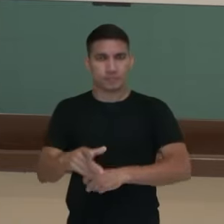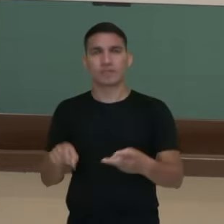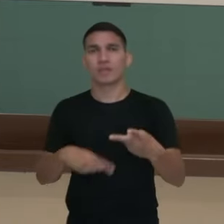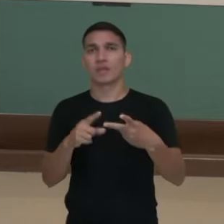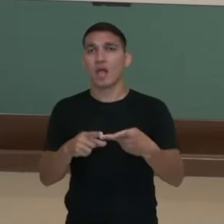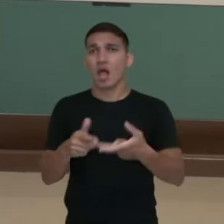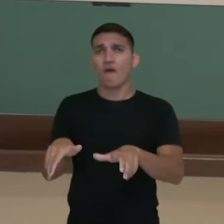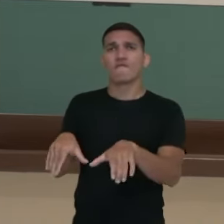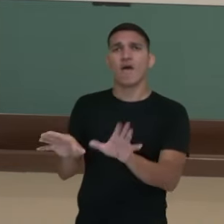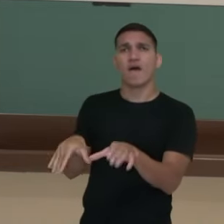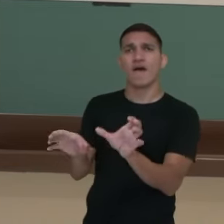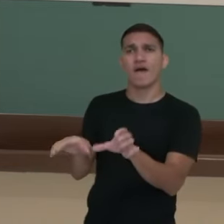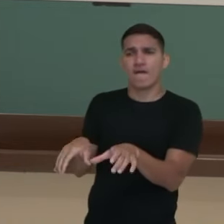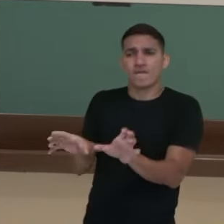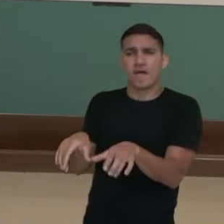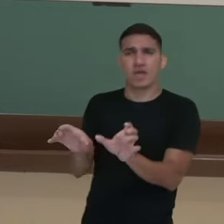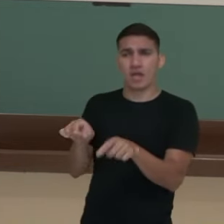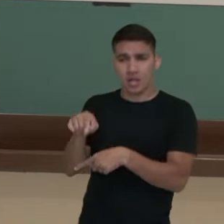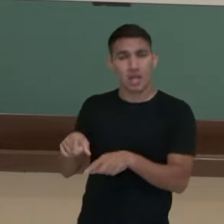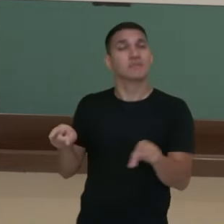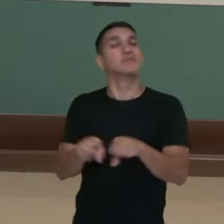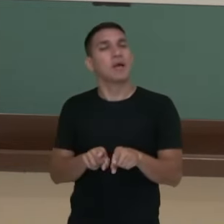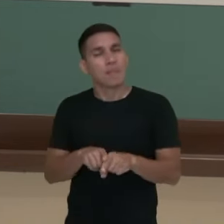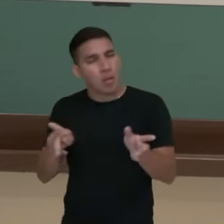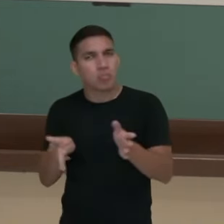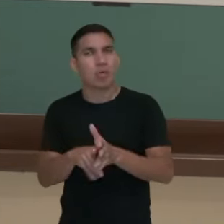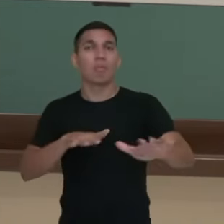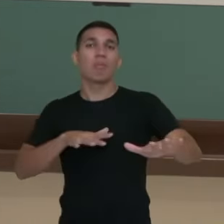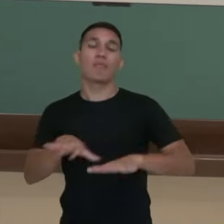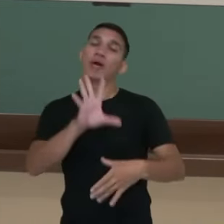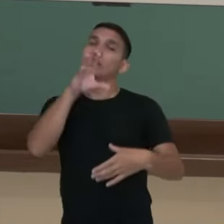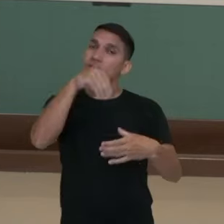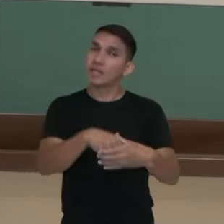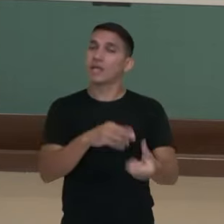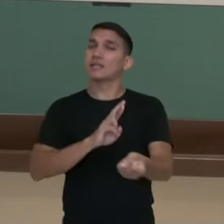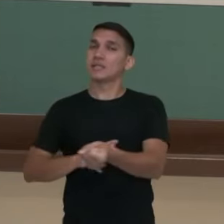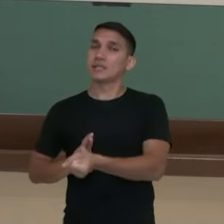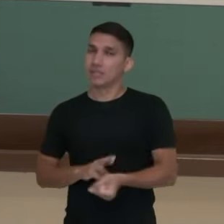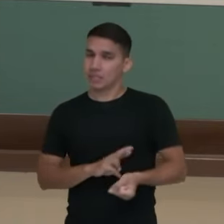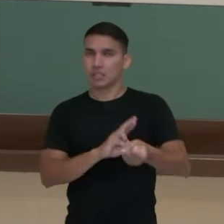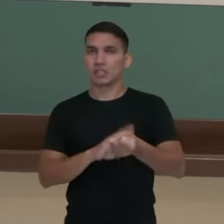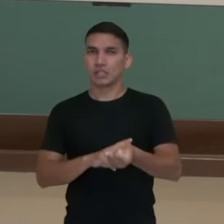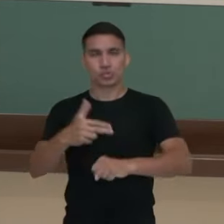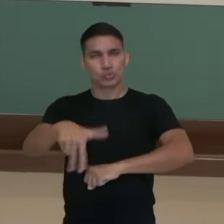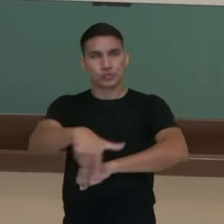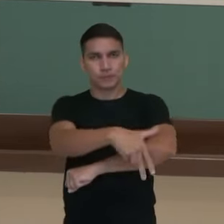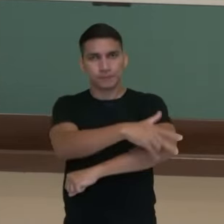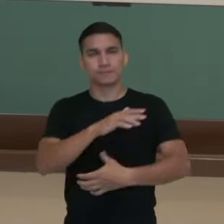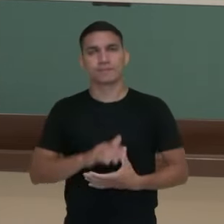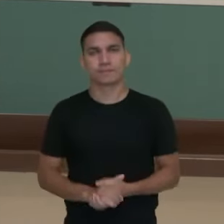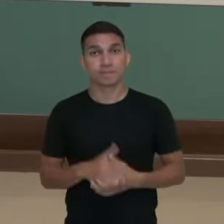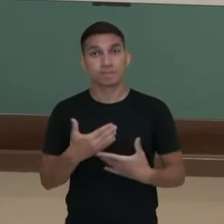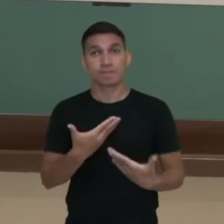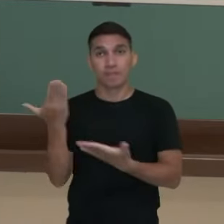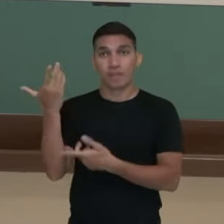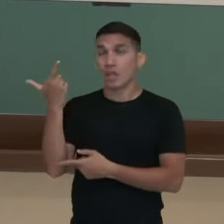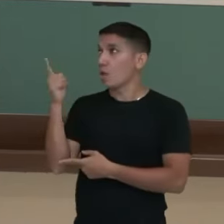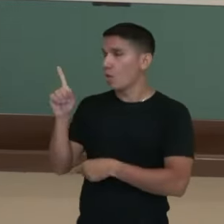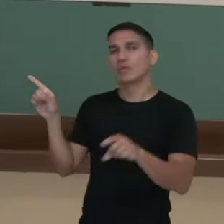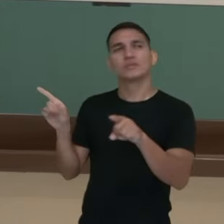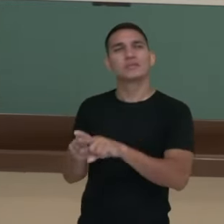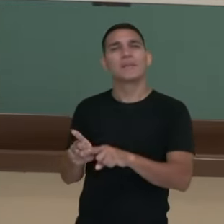funk também é um movimento dentro desse ritmo de danças urbanas, ok? Daí a gente tem a